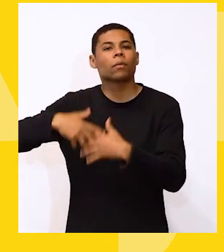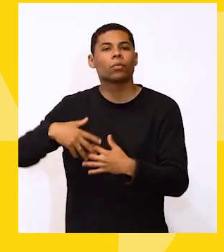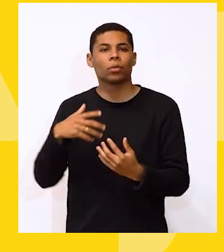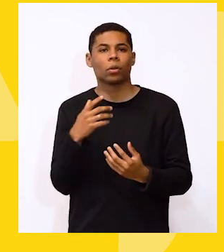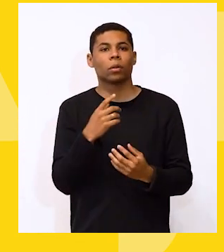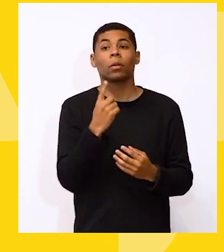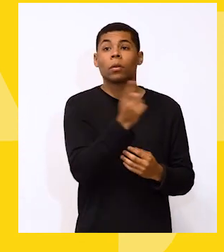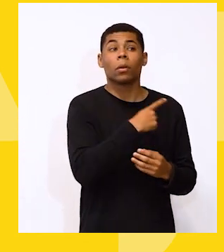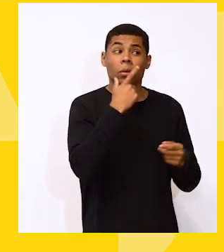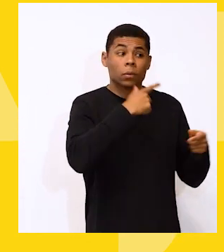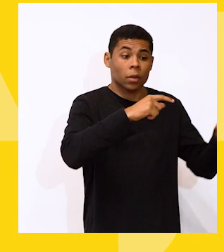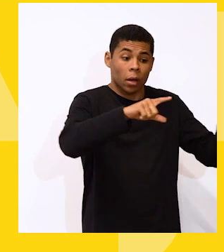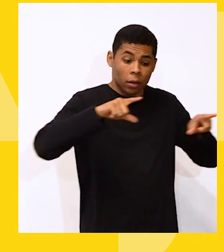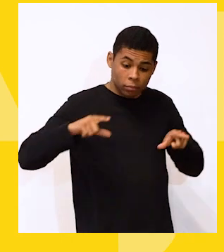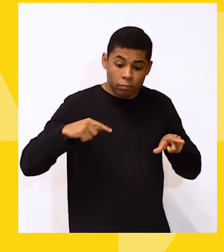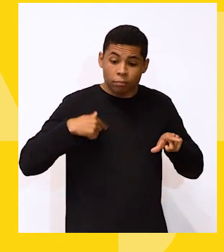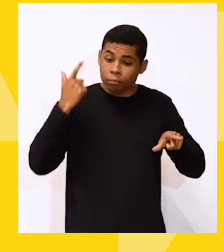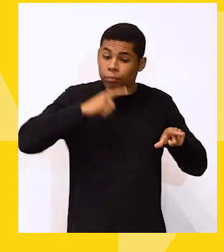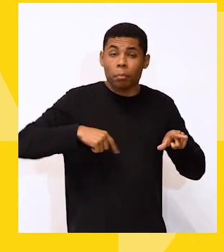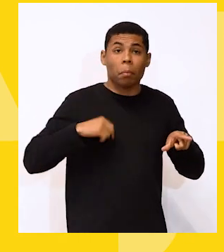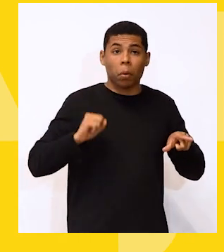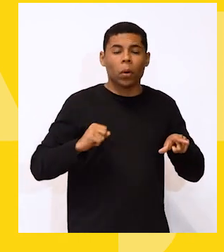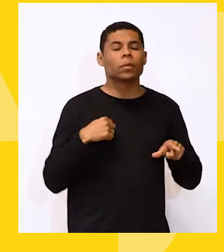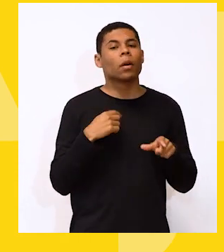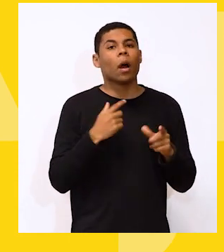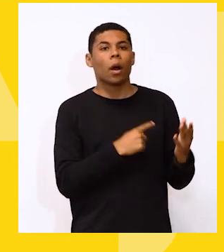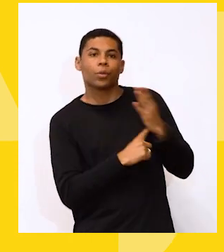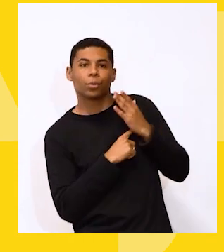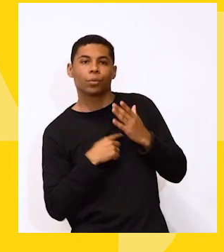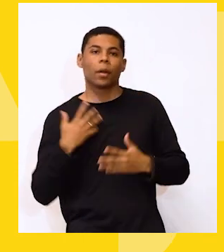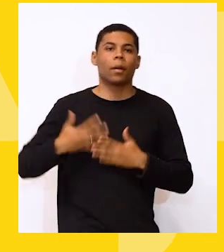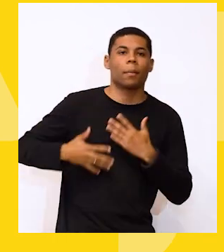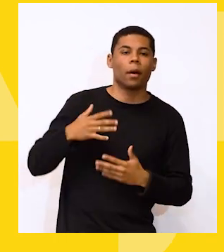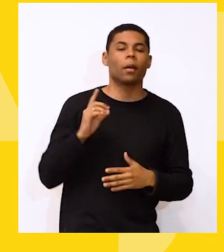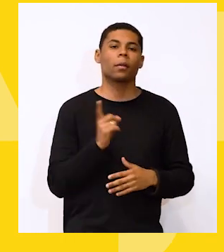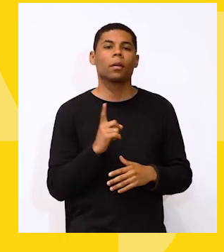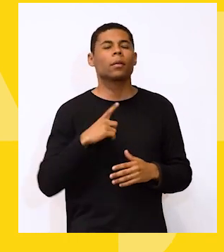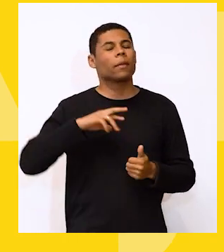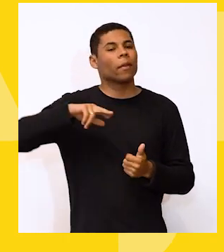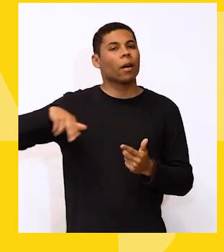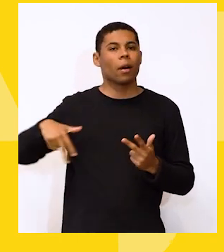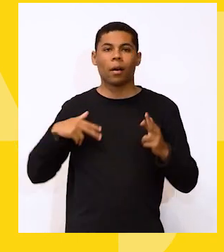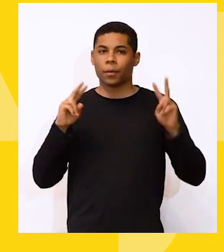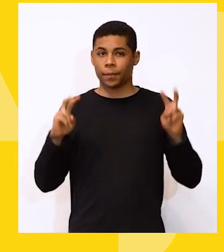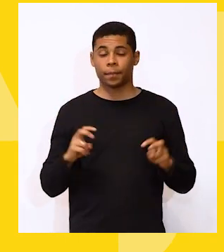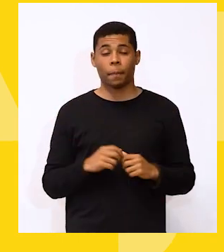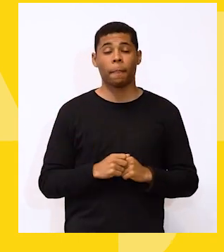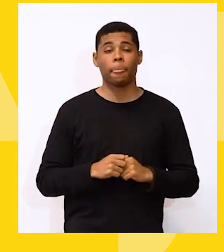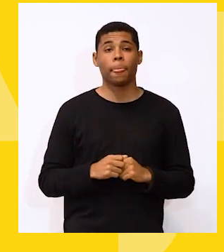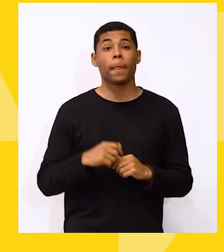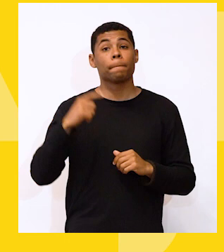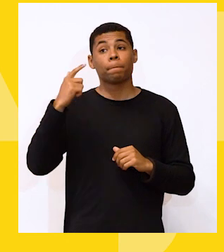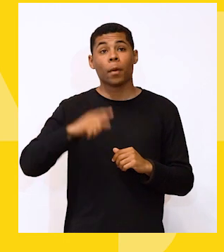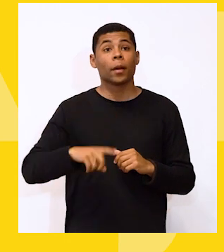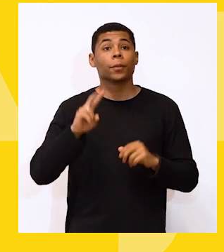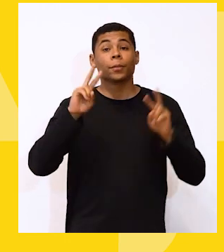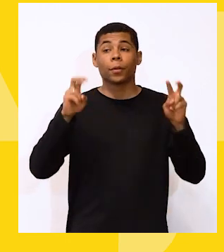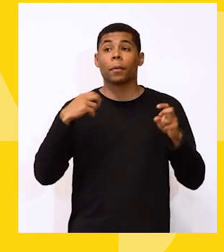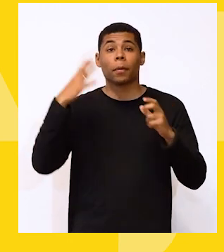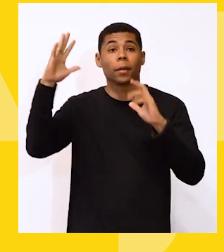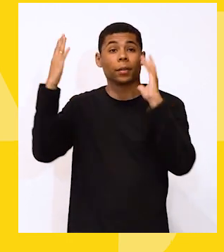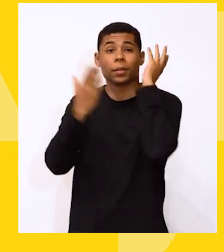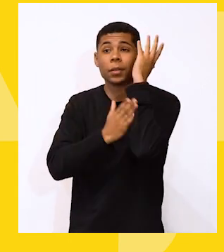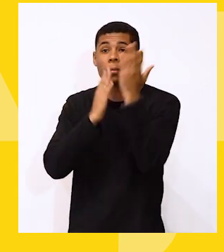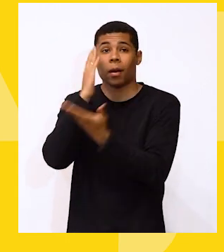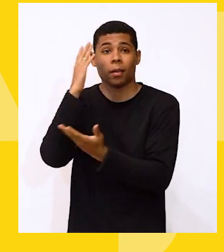regulado como que isso tem ajudado atrapalhado tem uma série de questões vinculadas a isso questões vinculadas de desmatamento né regularização